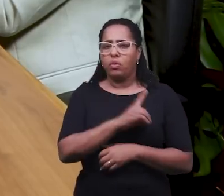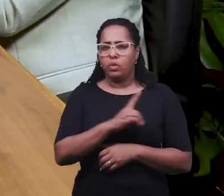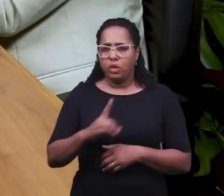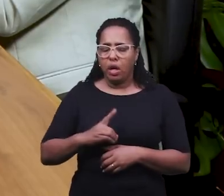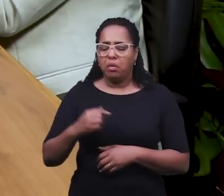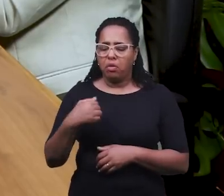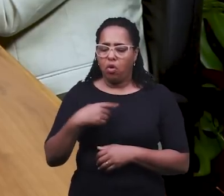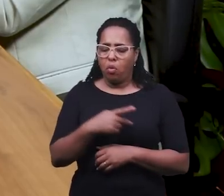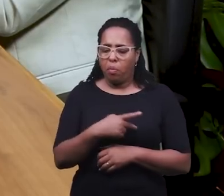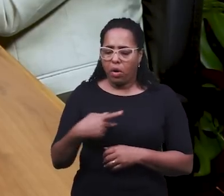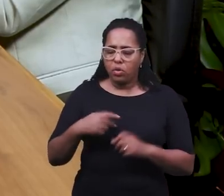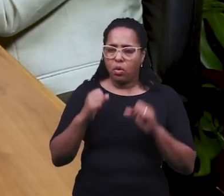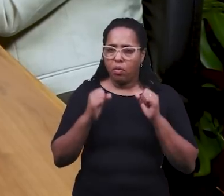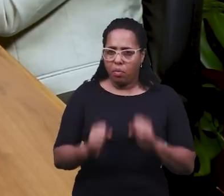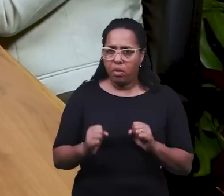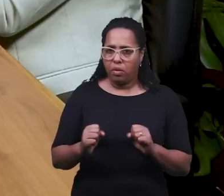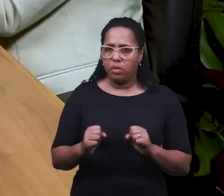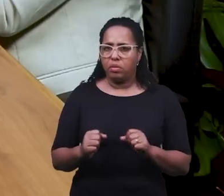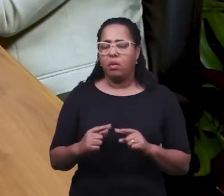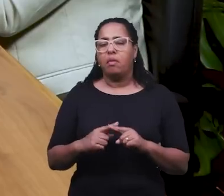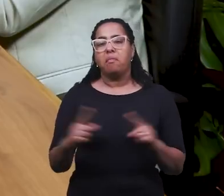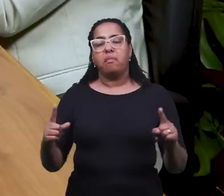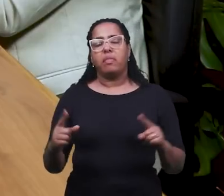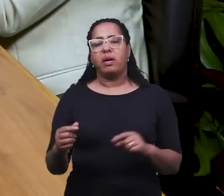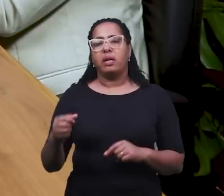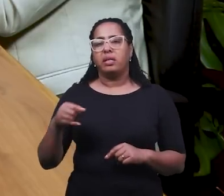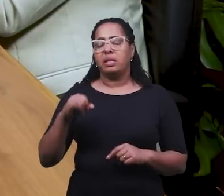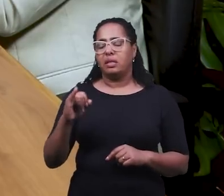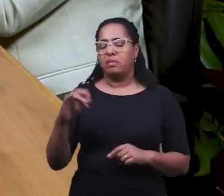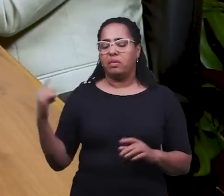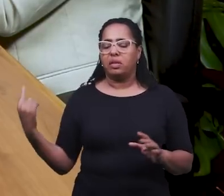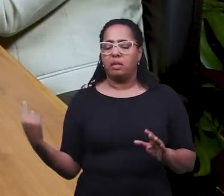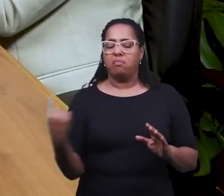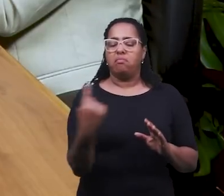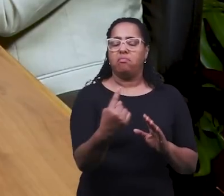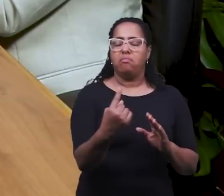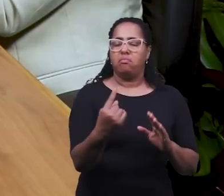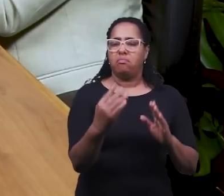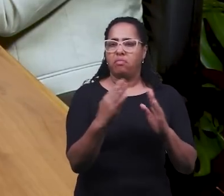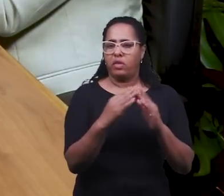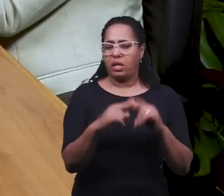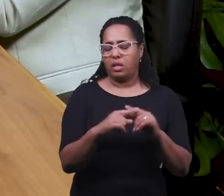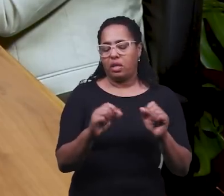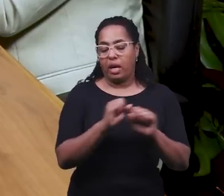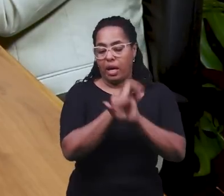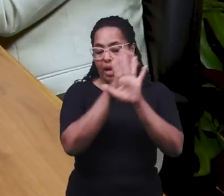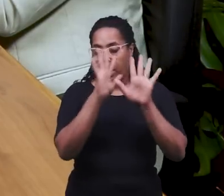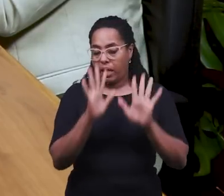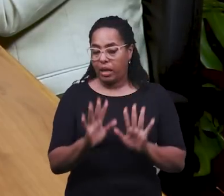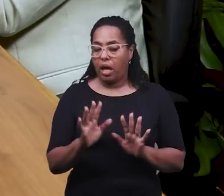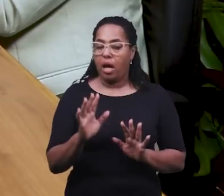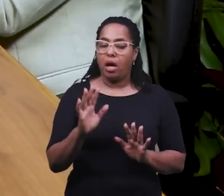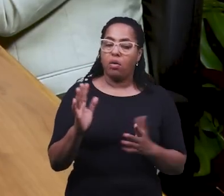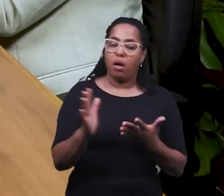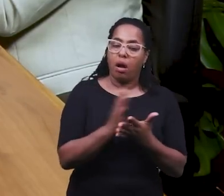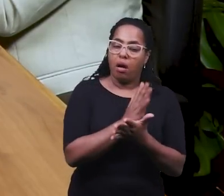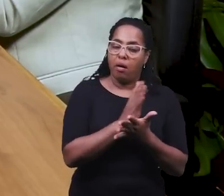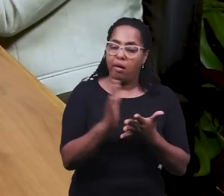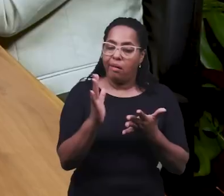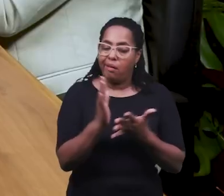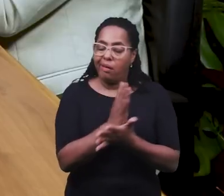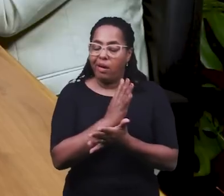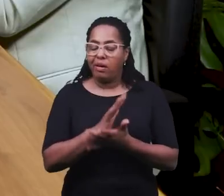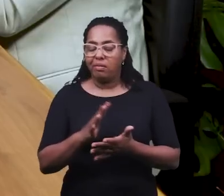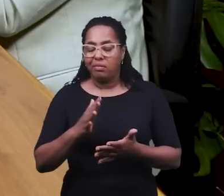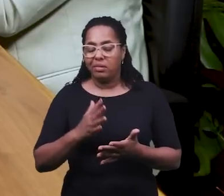de diácono. Não posso ser pastor? Eu posso. Agora, se você bate numa igreja e você... É claro que você vai ter um